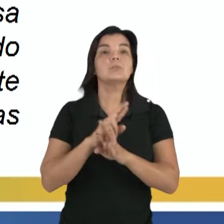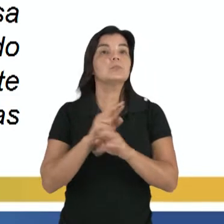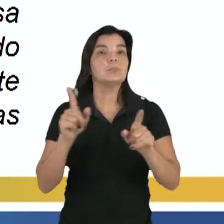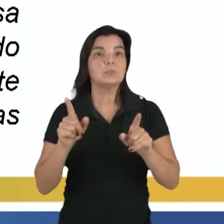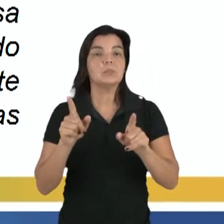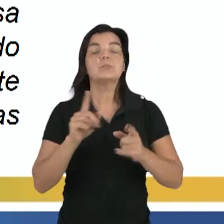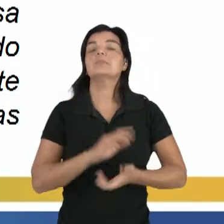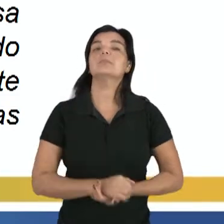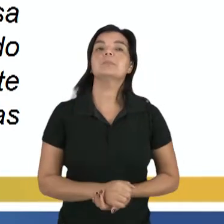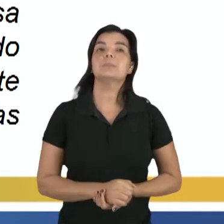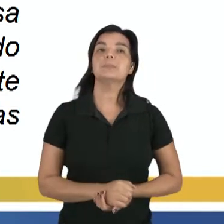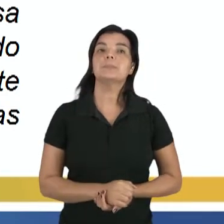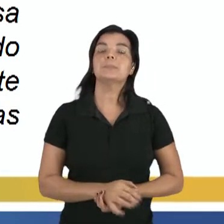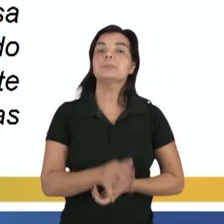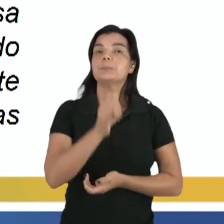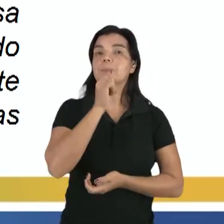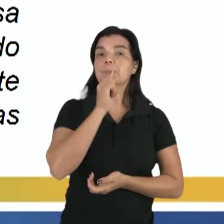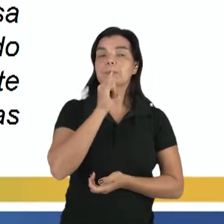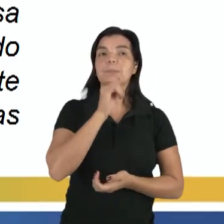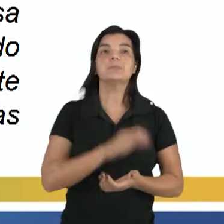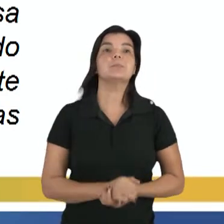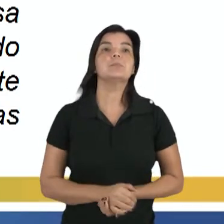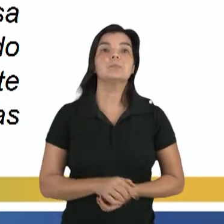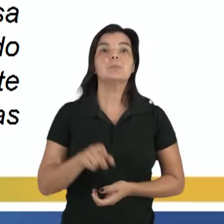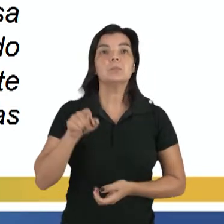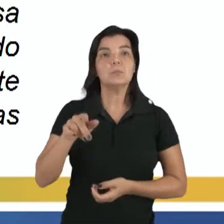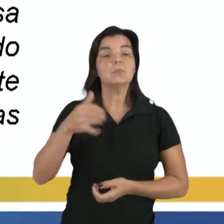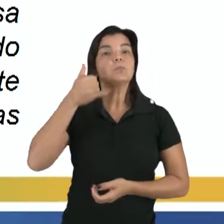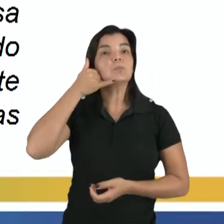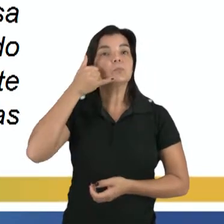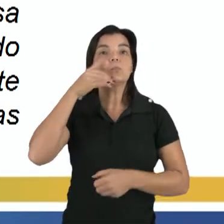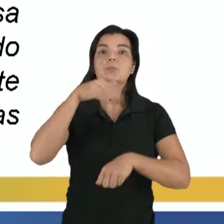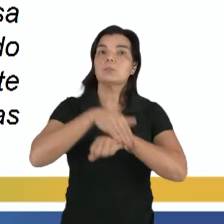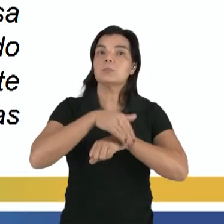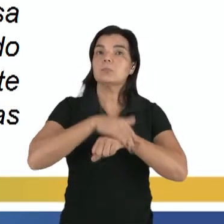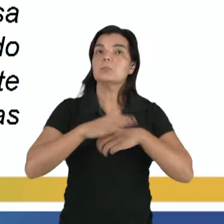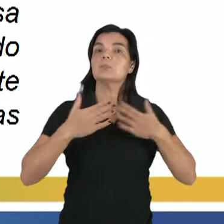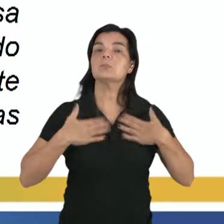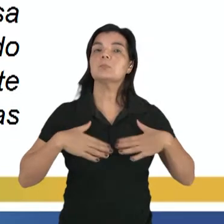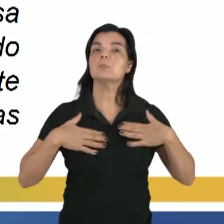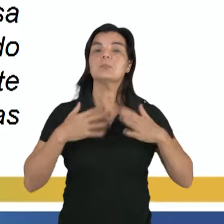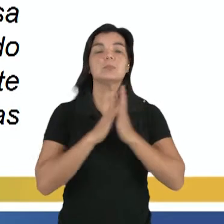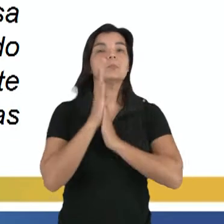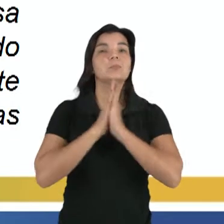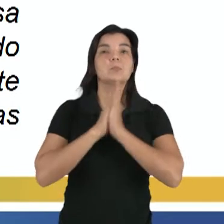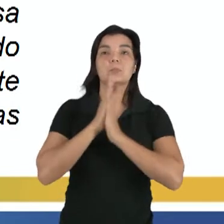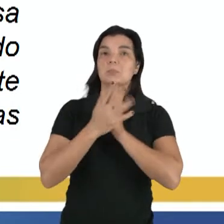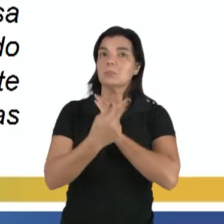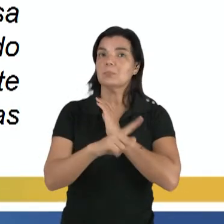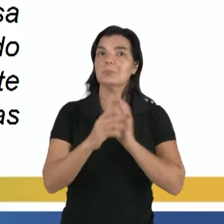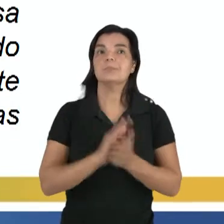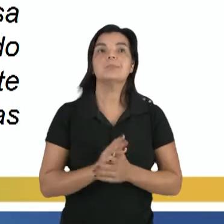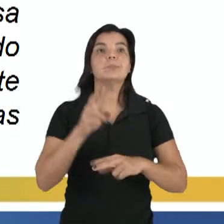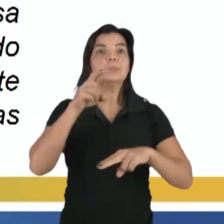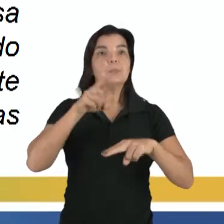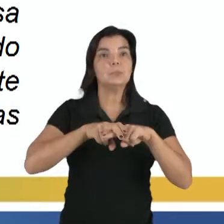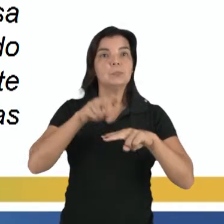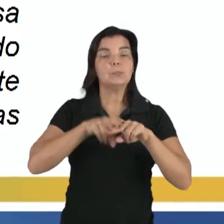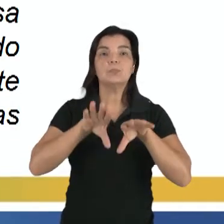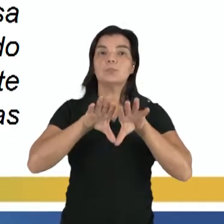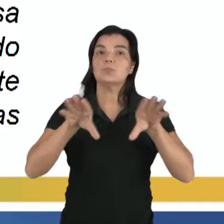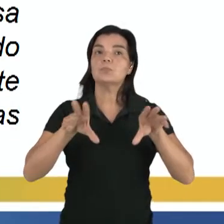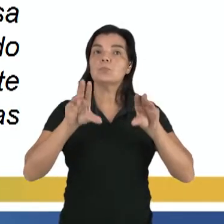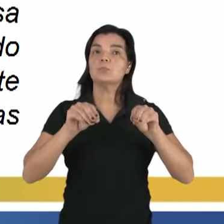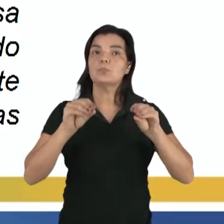dos acontecimentos sem contradições. Exemplo, ele ligou à noite para acalmar o desespero